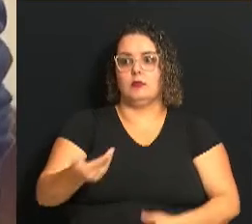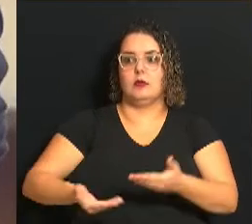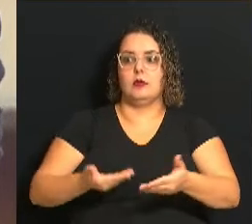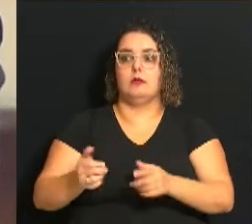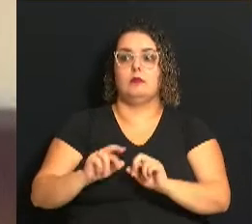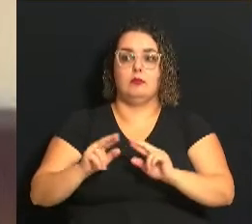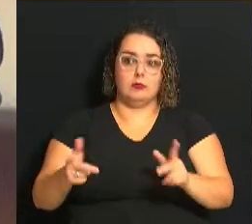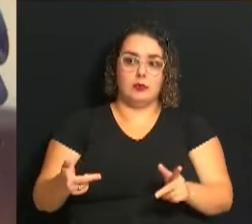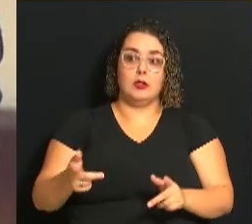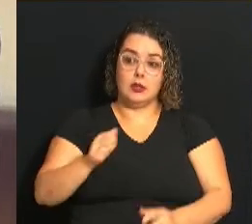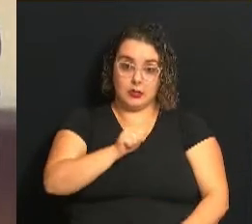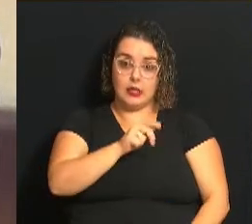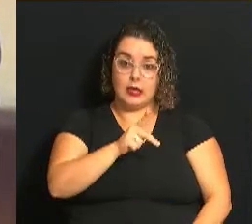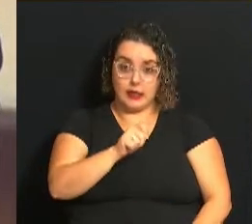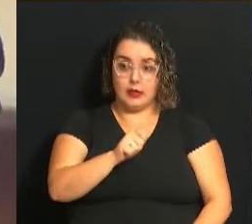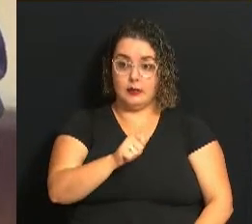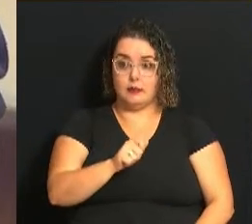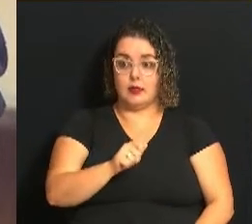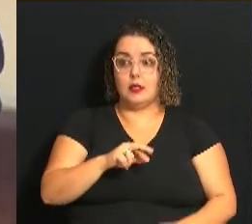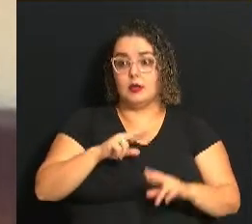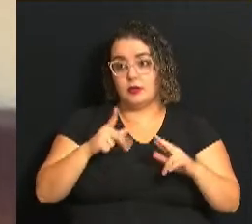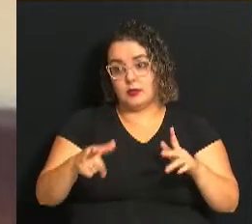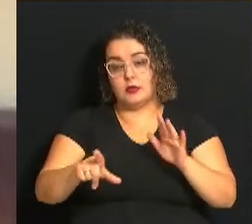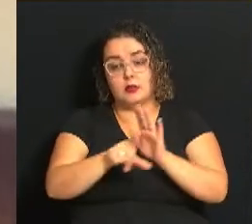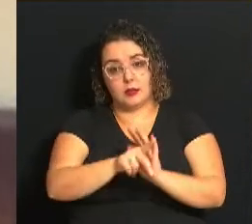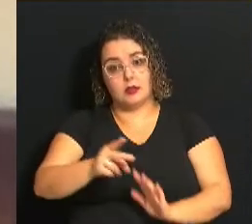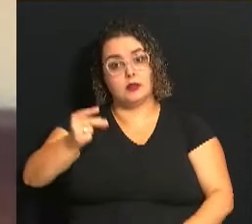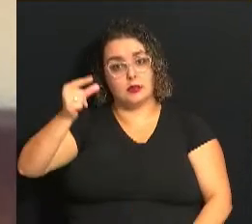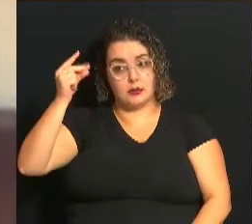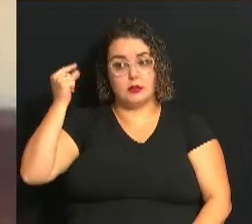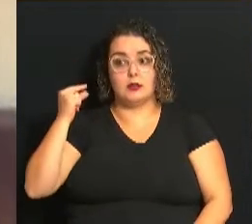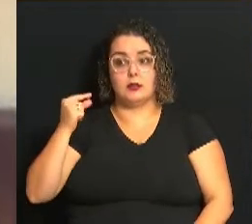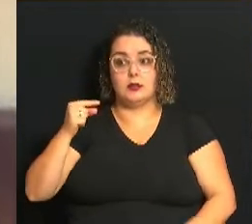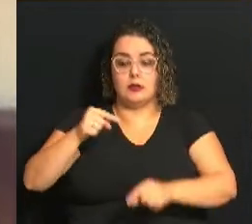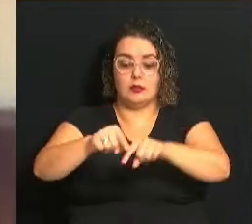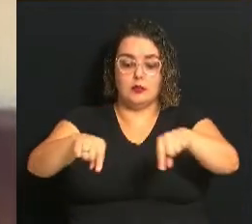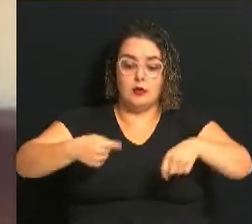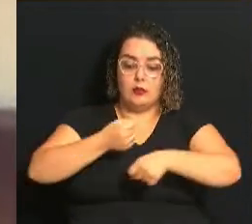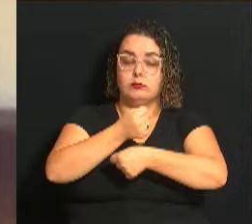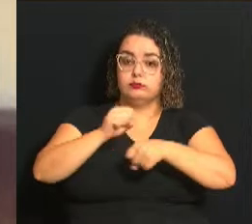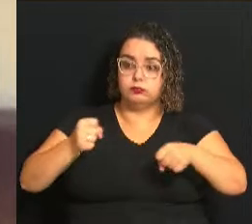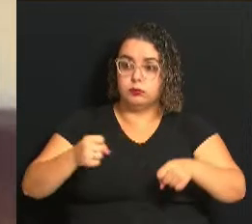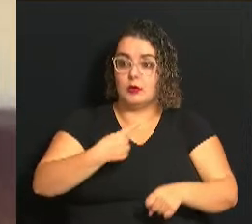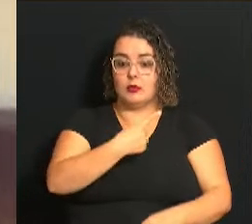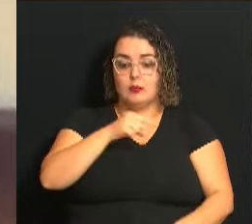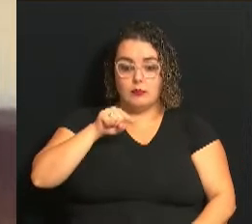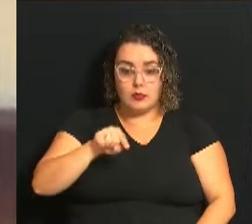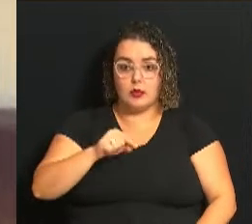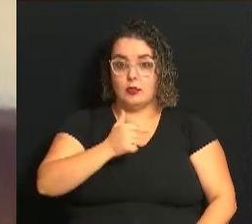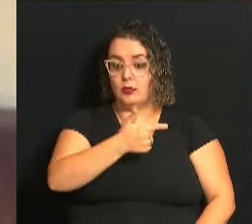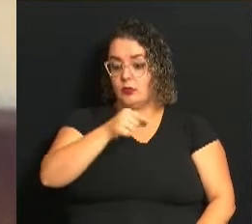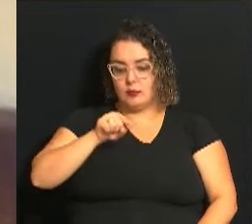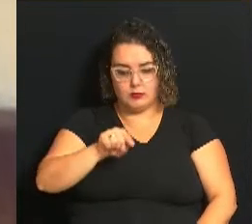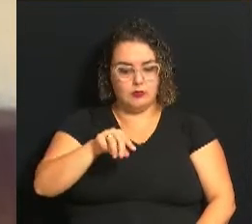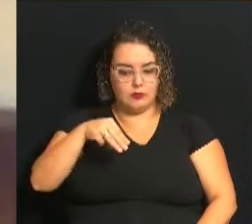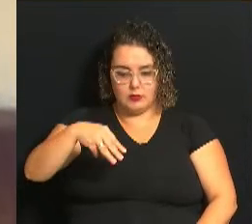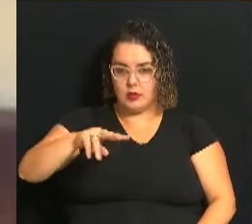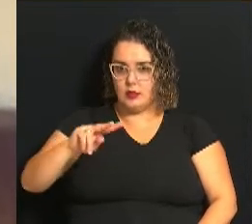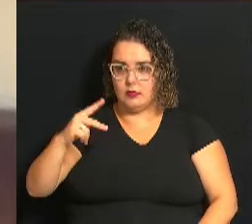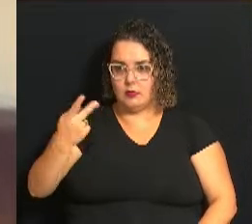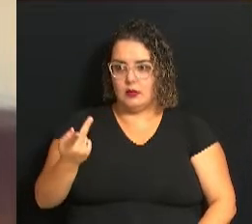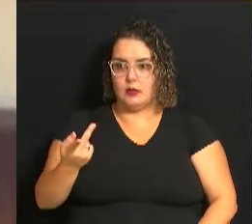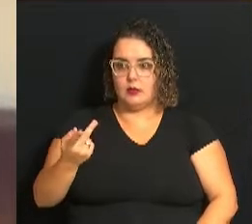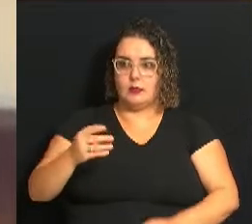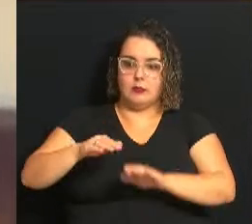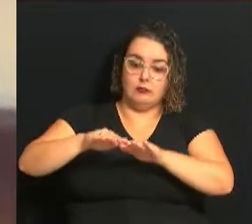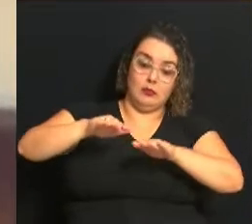diferente, porque por conta da legislação antiga, que exigia lotes grandes, lotes de 1.000, 2.000 metros quadrados, por conta da declividade,